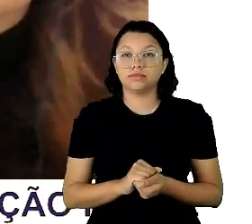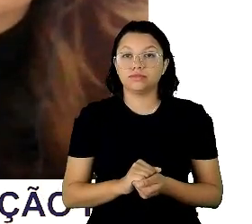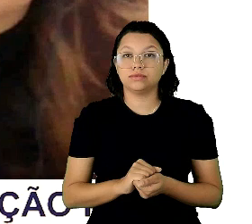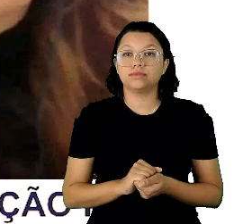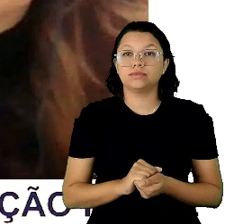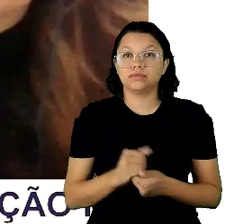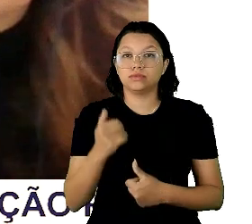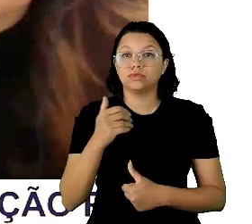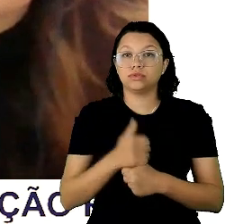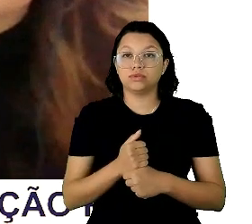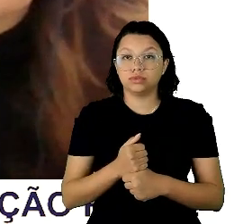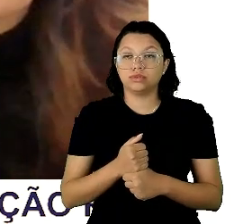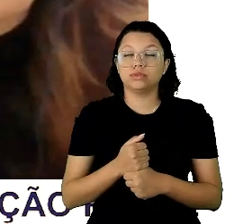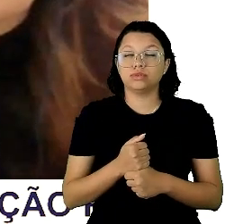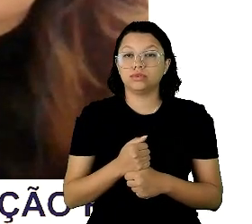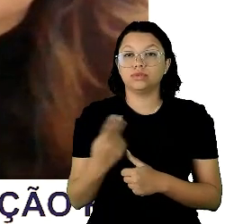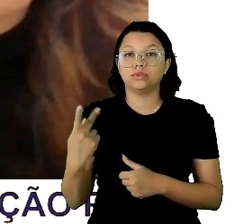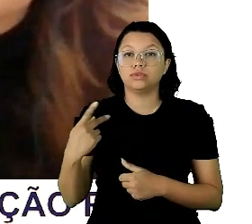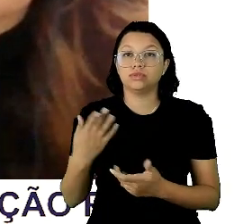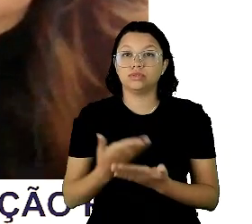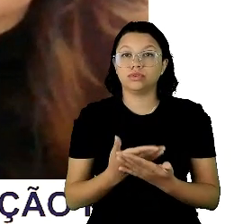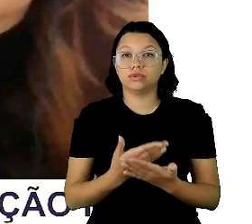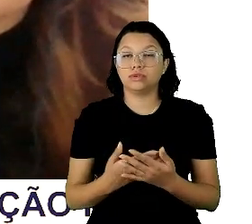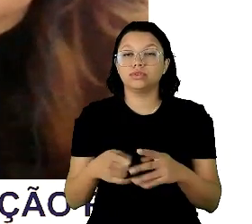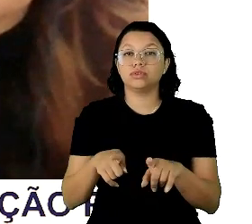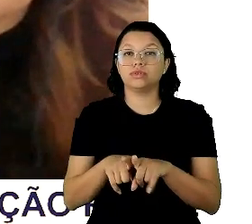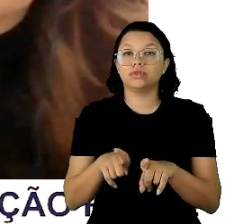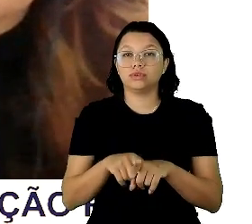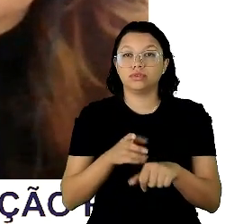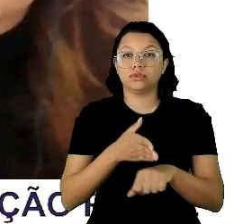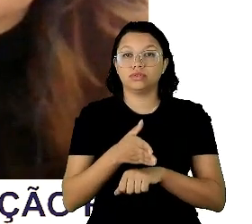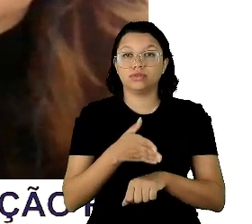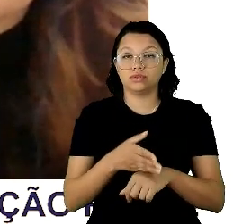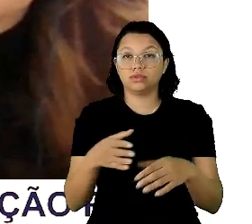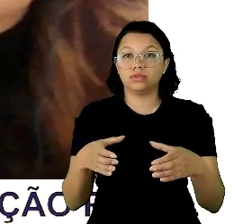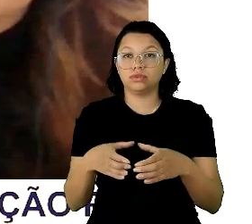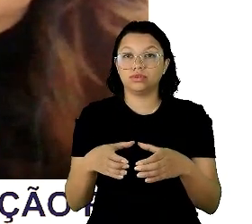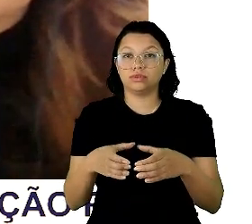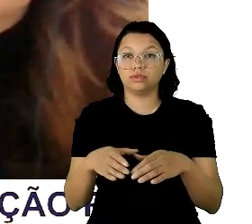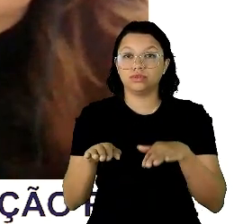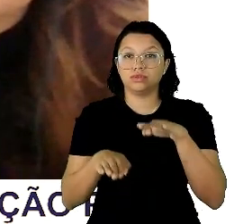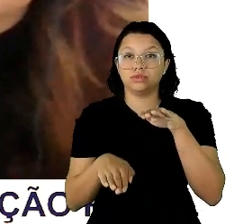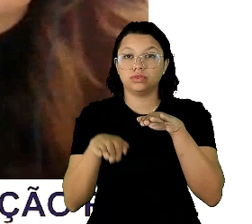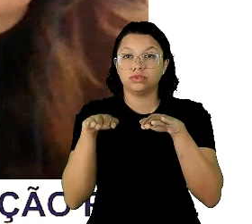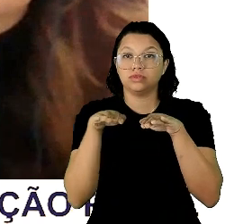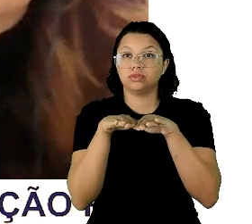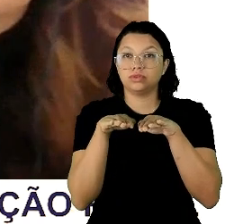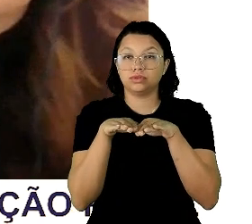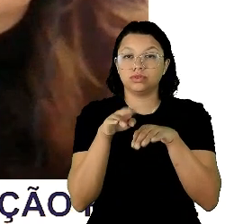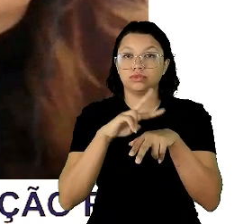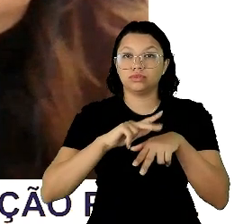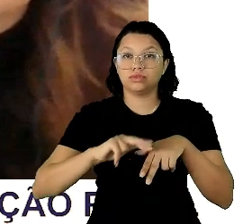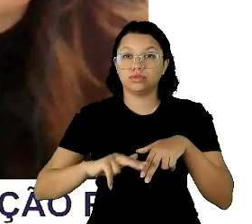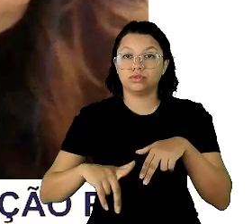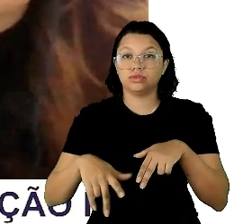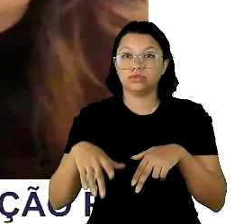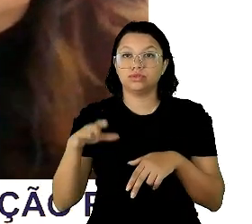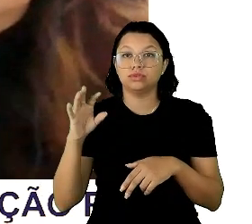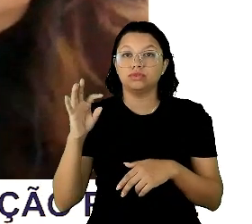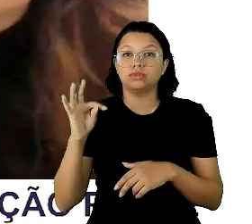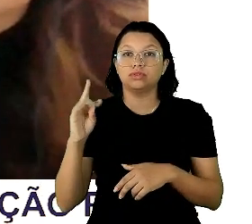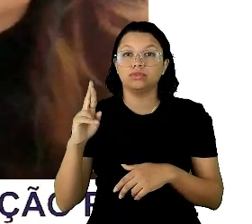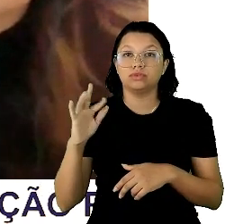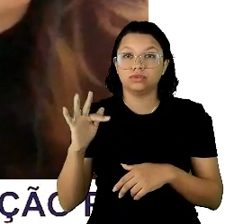suplente da nossa escola e também integrante da Comissão de Equidade de Gênero do Tribunal Regional Federal da